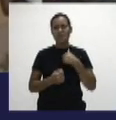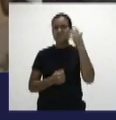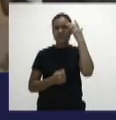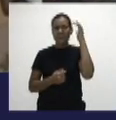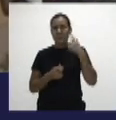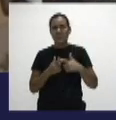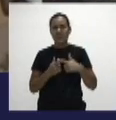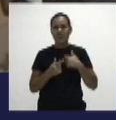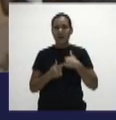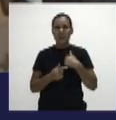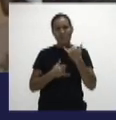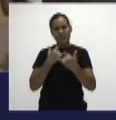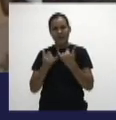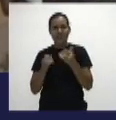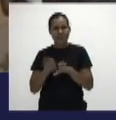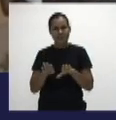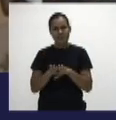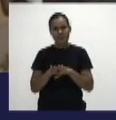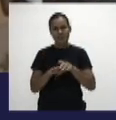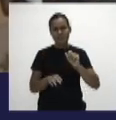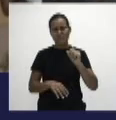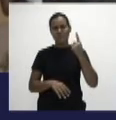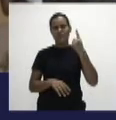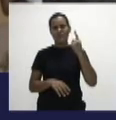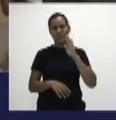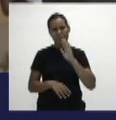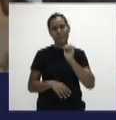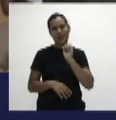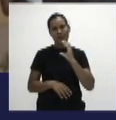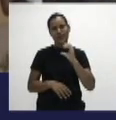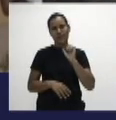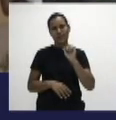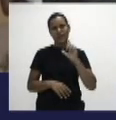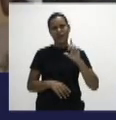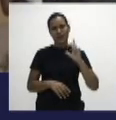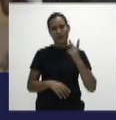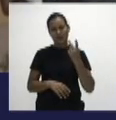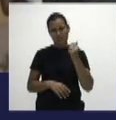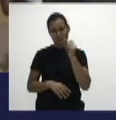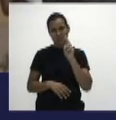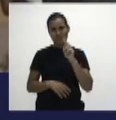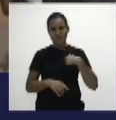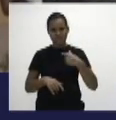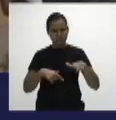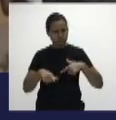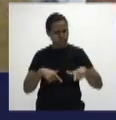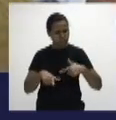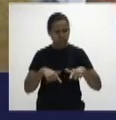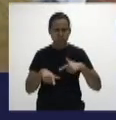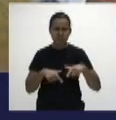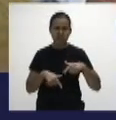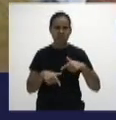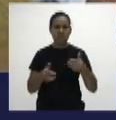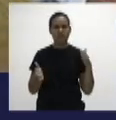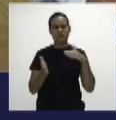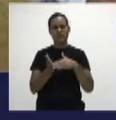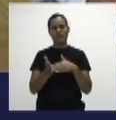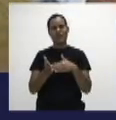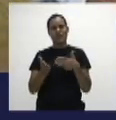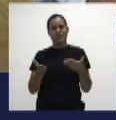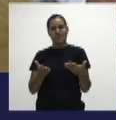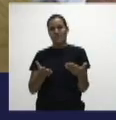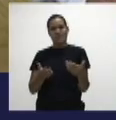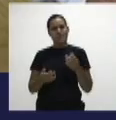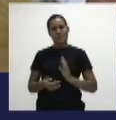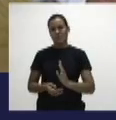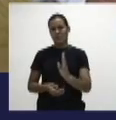sabia a brincadeira não sabia no motivo eu sei que eu brincava também e acabou surgindo o bacalhau e graças a Deus trabalhei bastante tô com